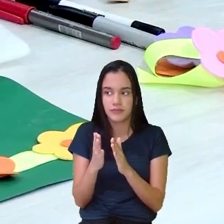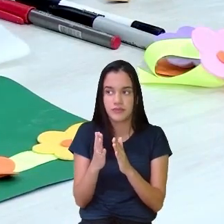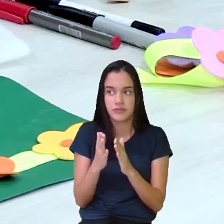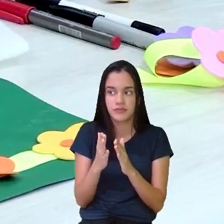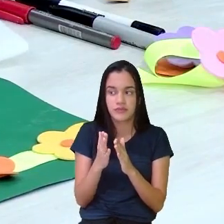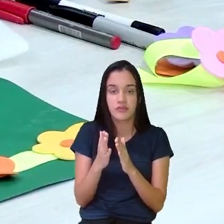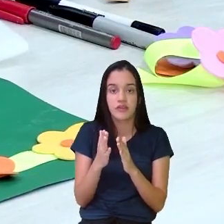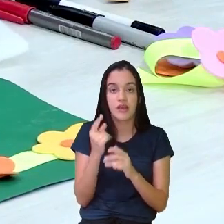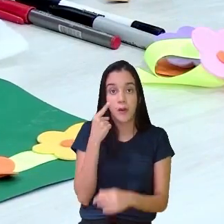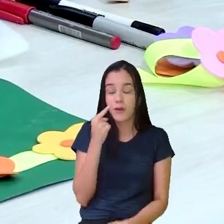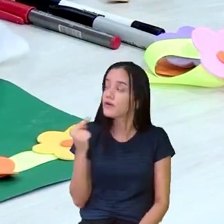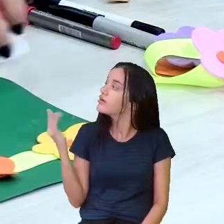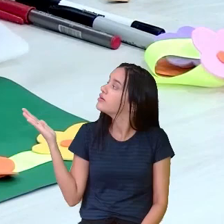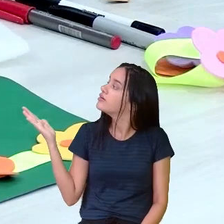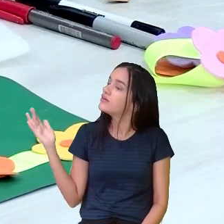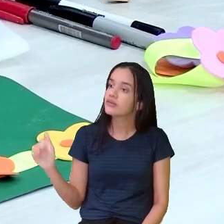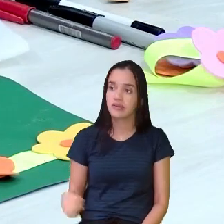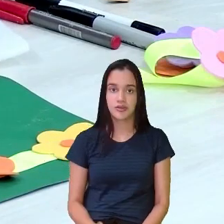Uma,